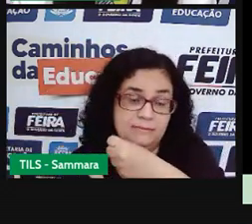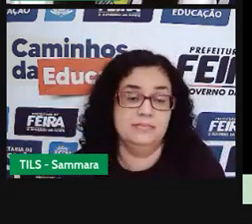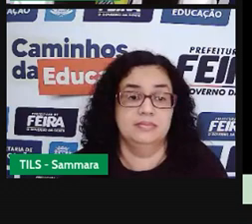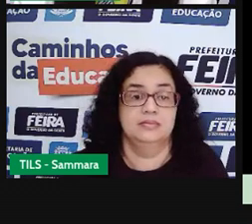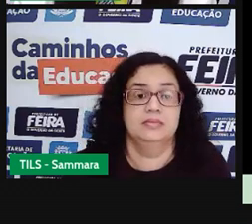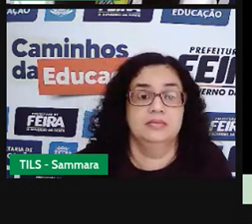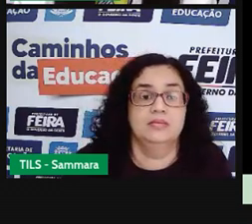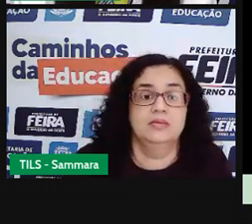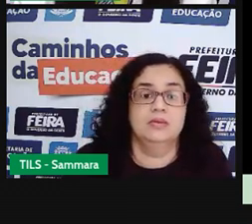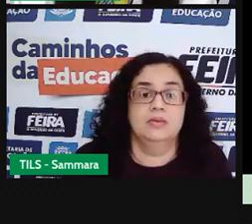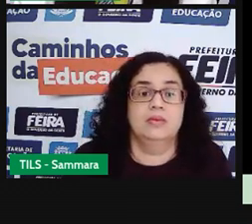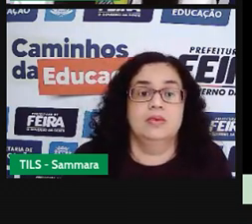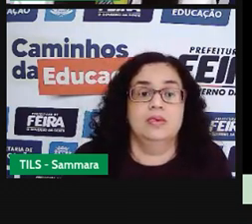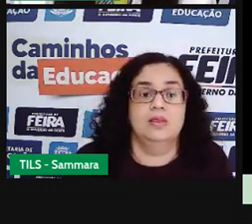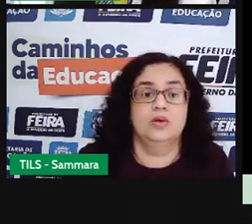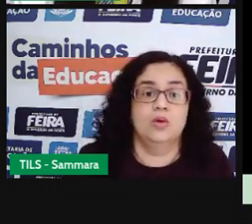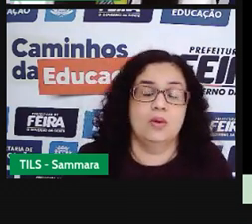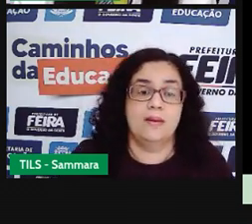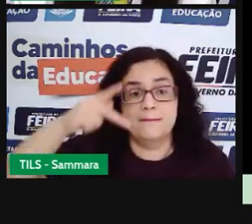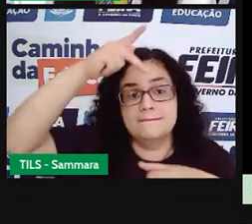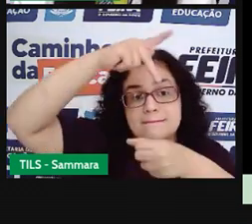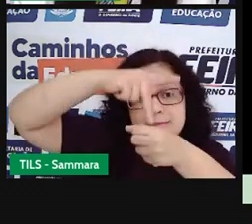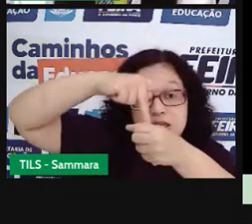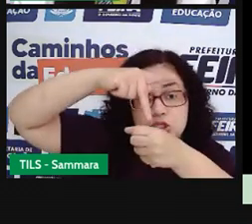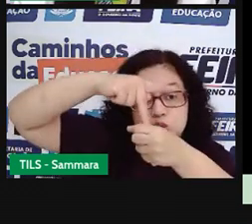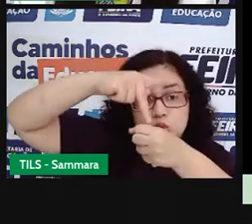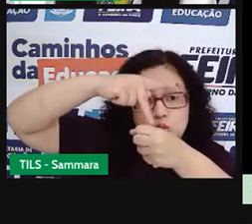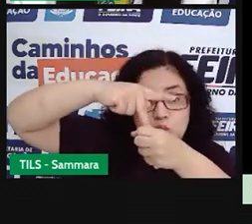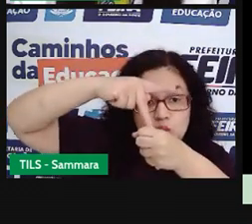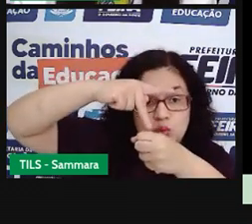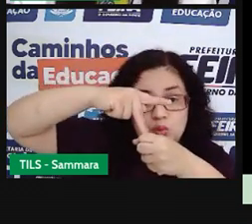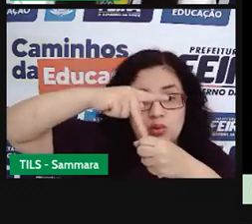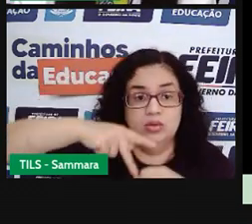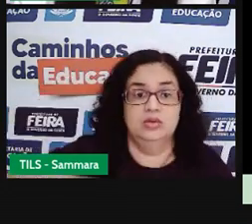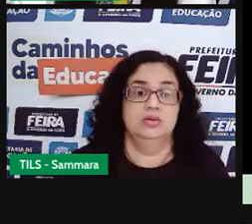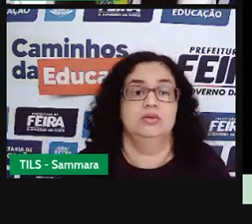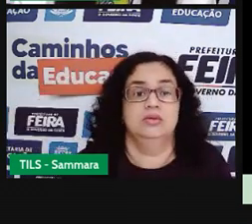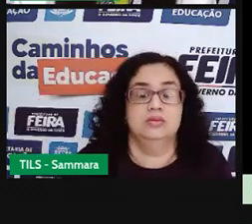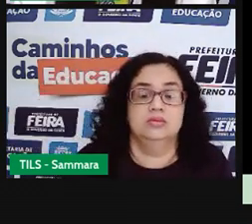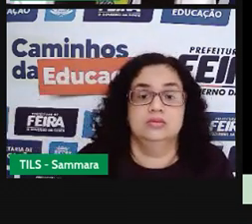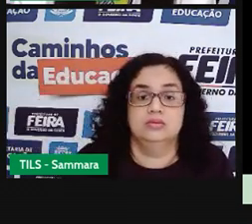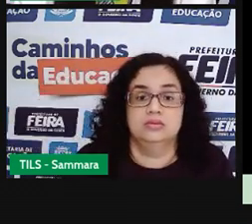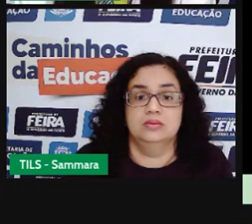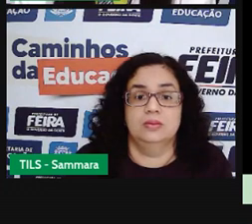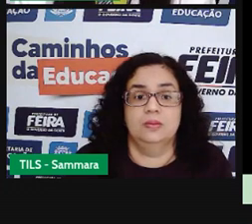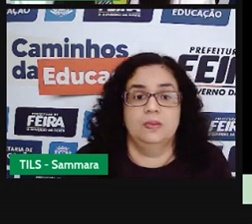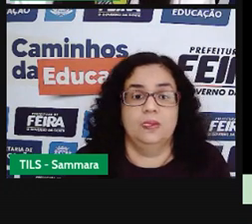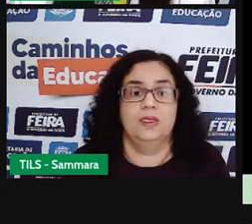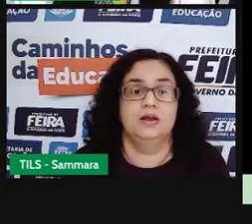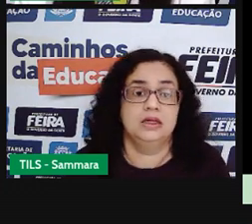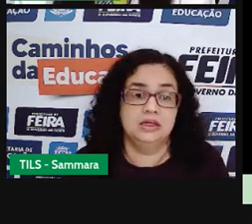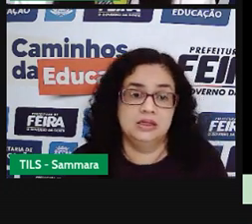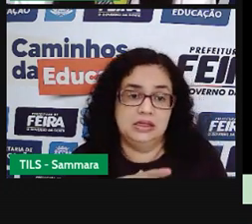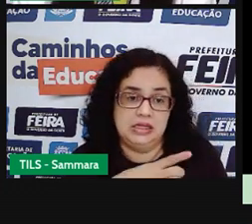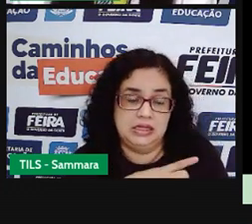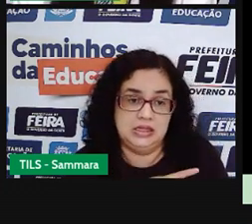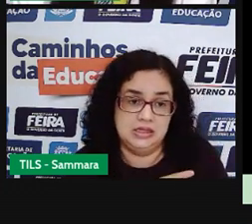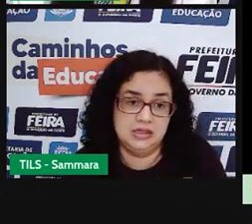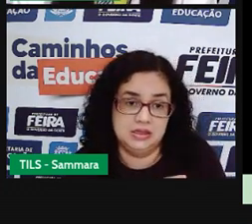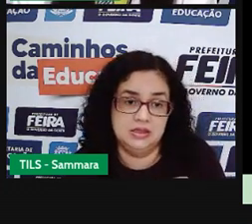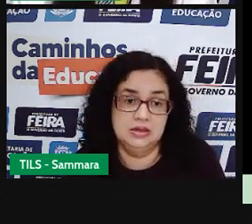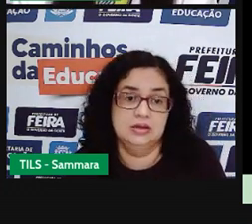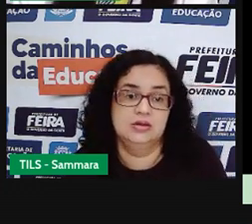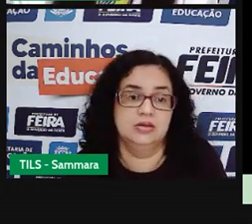é o petróleo que é o de origem geral e aí já existem aí o pensamento